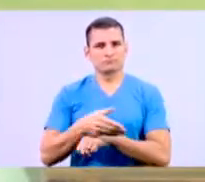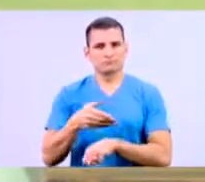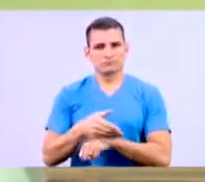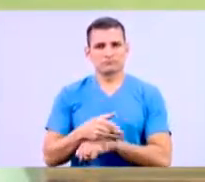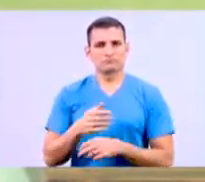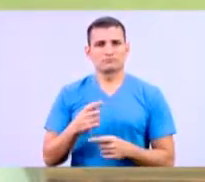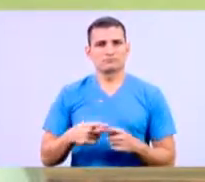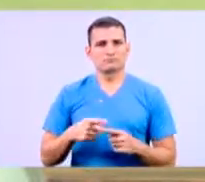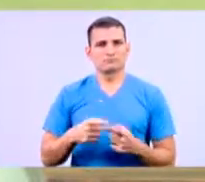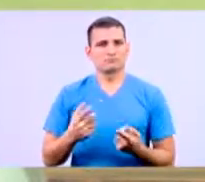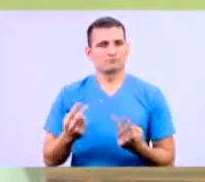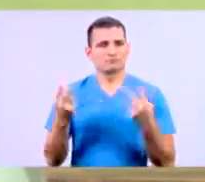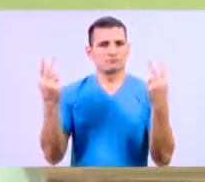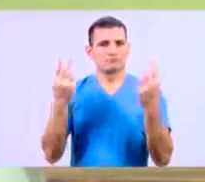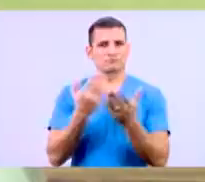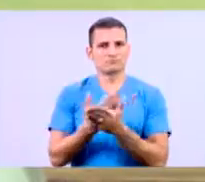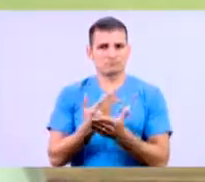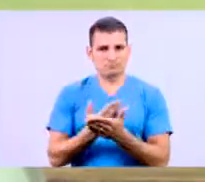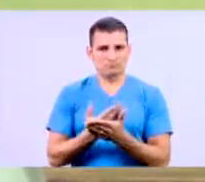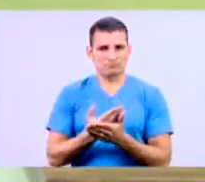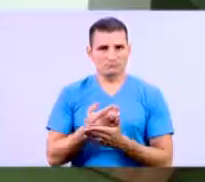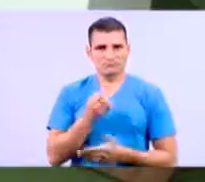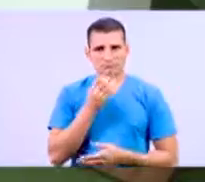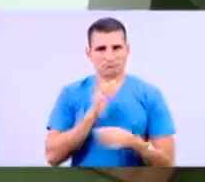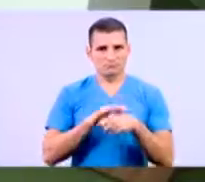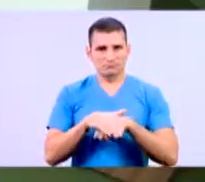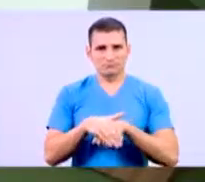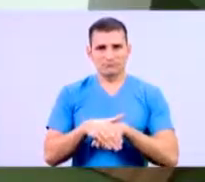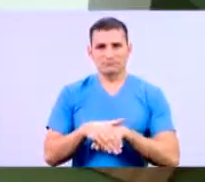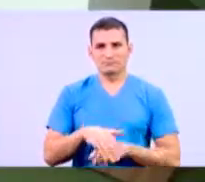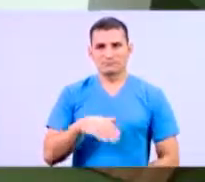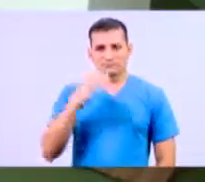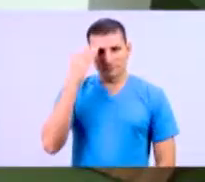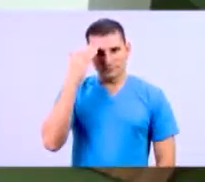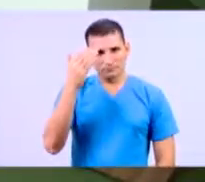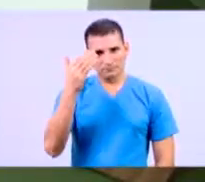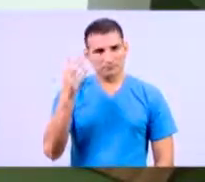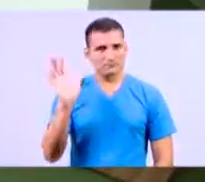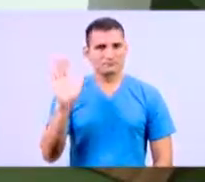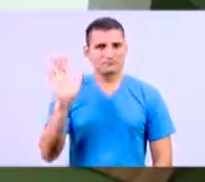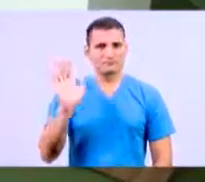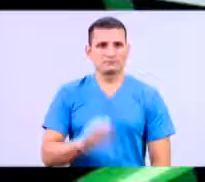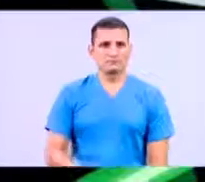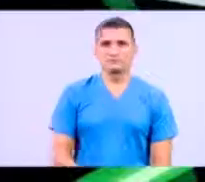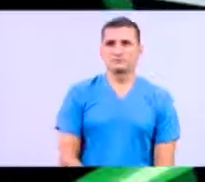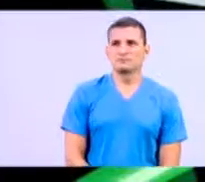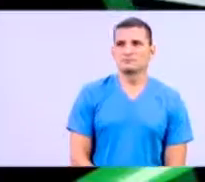porque isso enriquece a nossa aula. Boa noite. Obrigado, boa noite, tchau.